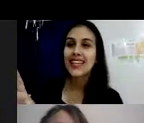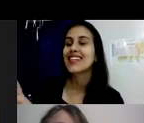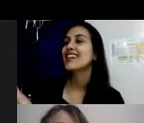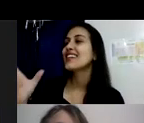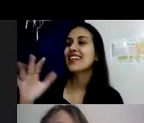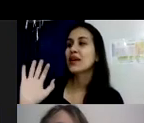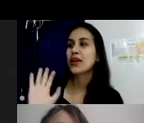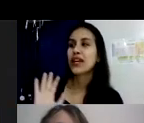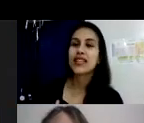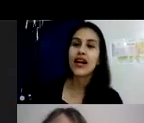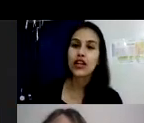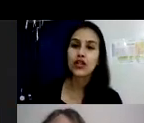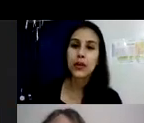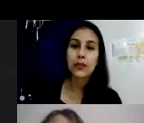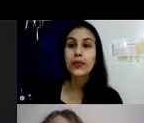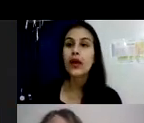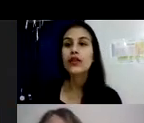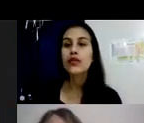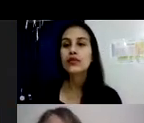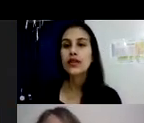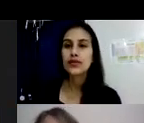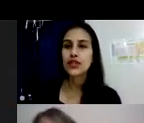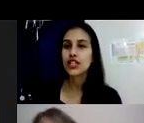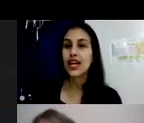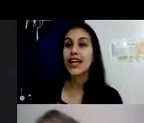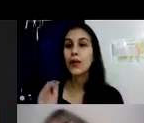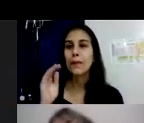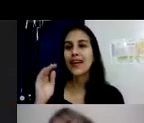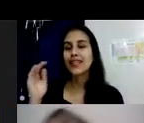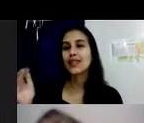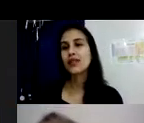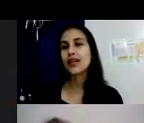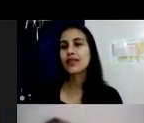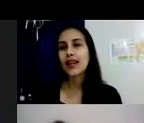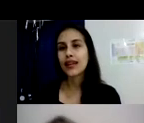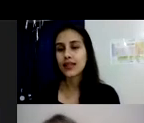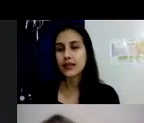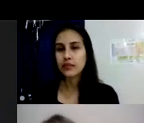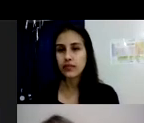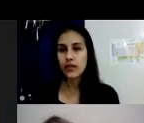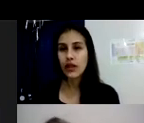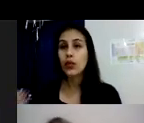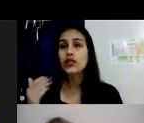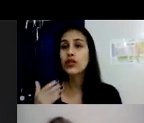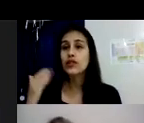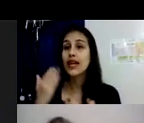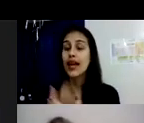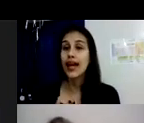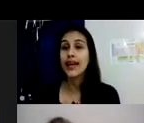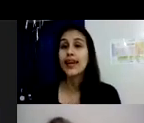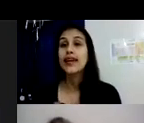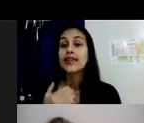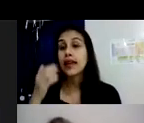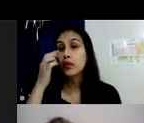estrupia e daqui a pouquinho ela tá ótima. Idoso não, gente. A recuperação deles é lenta. Um idoso que